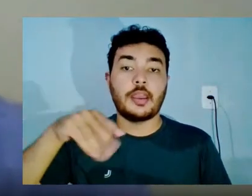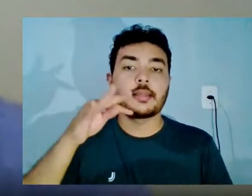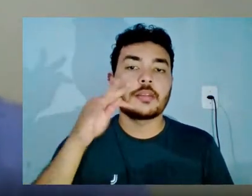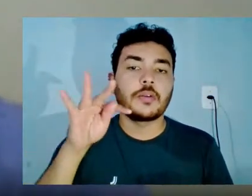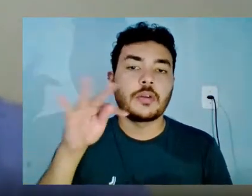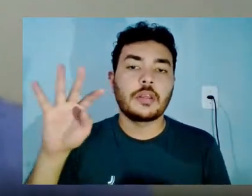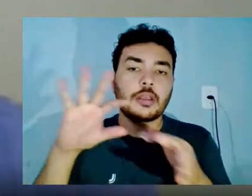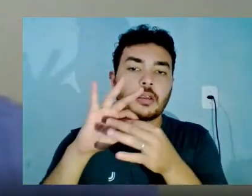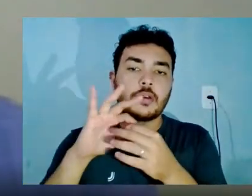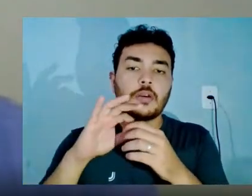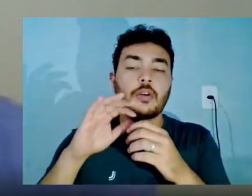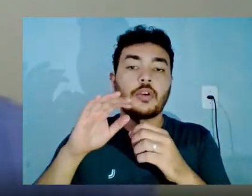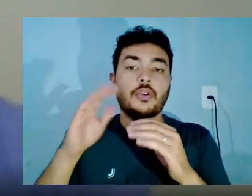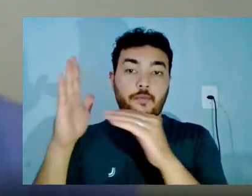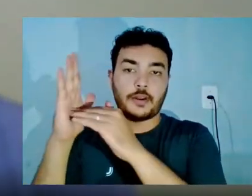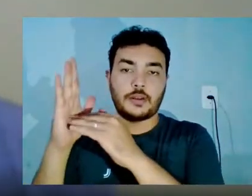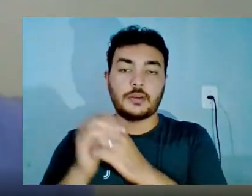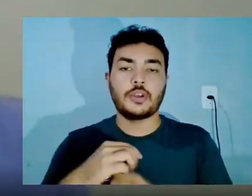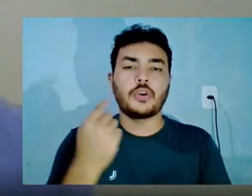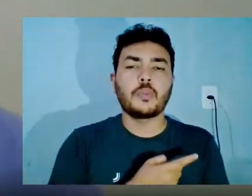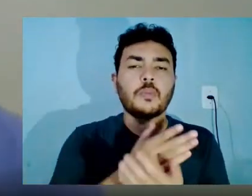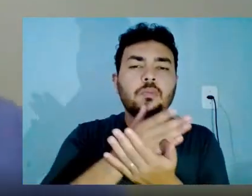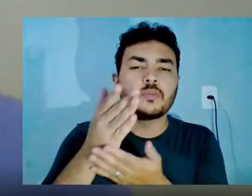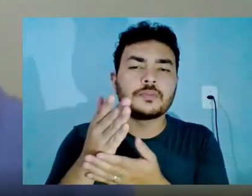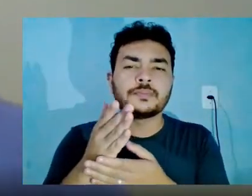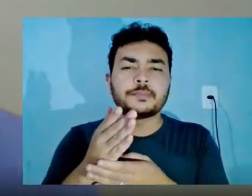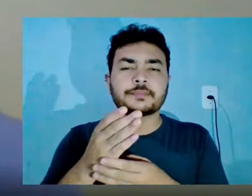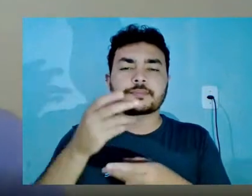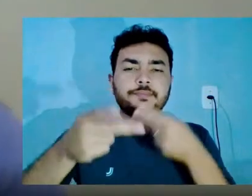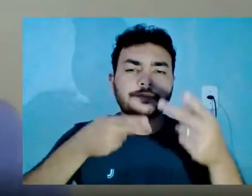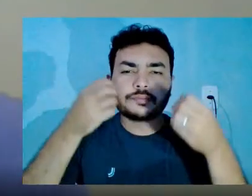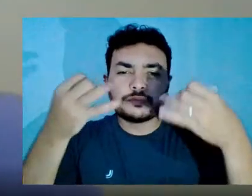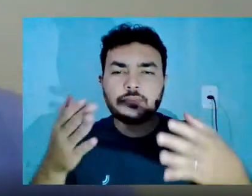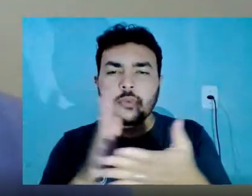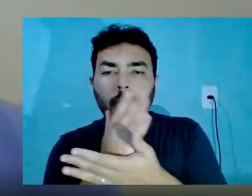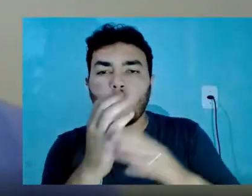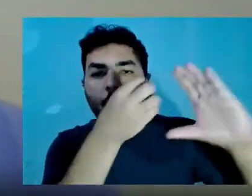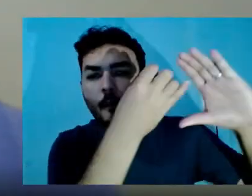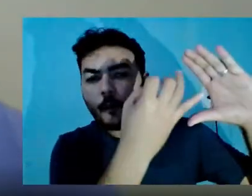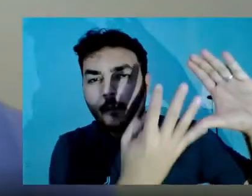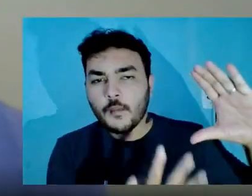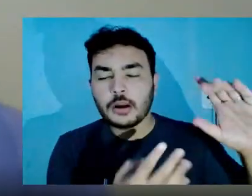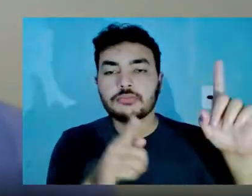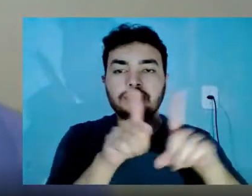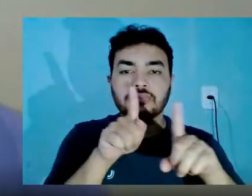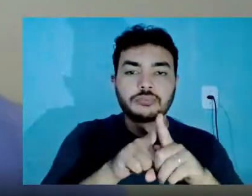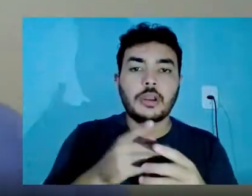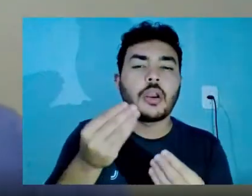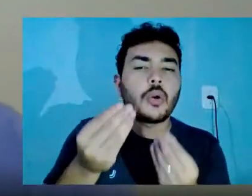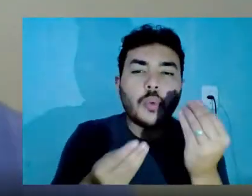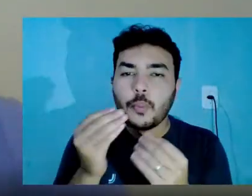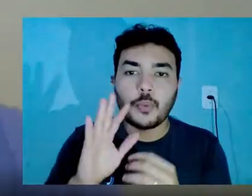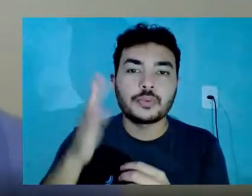nós começamos uma abordagem inicial em relação a algumas características e desenvolvimento, né, como se desenvolveu, né,